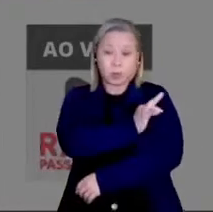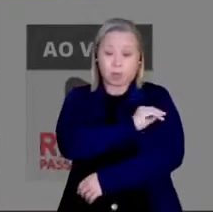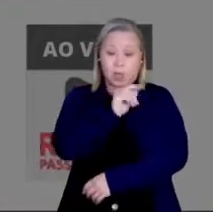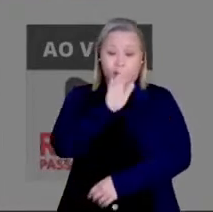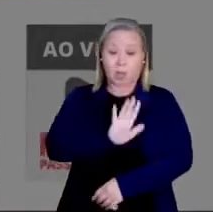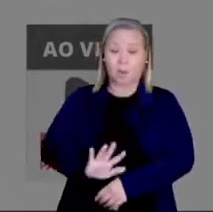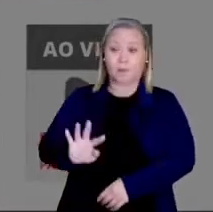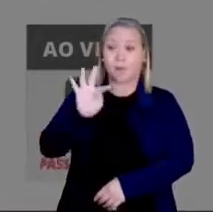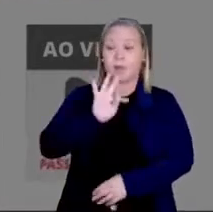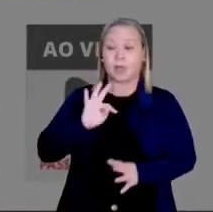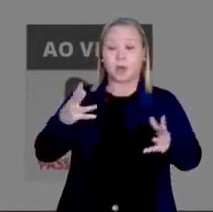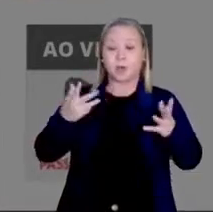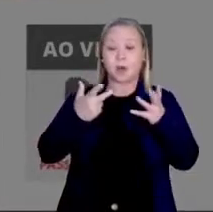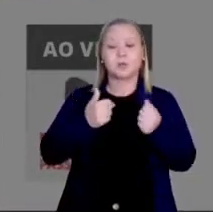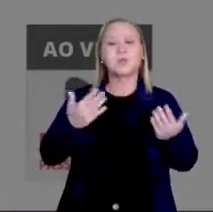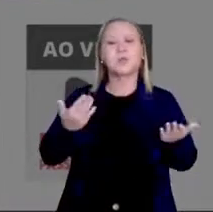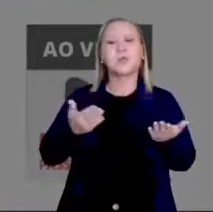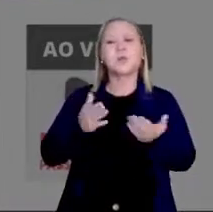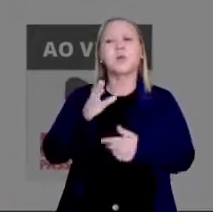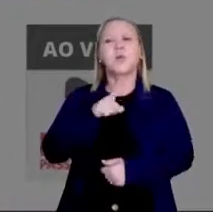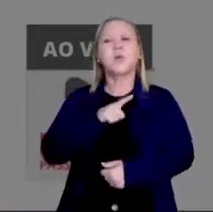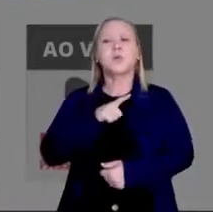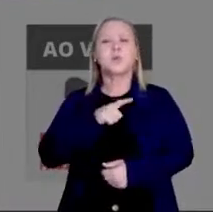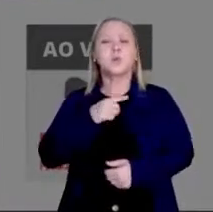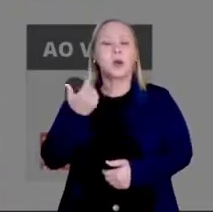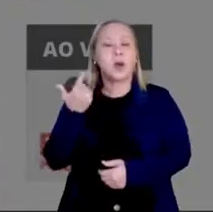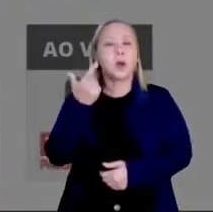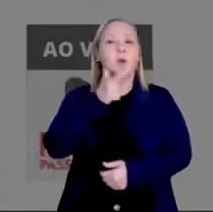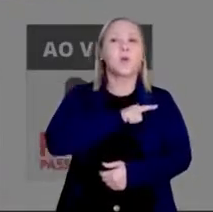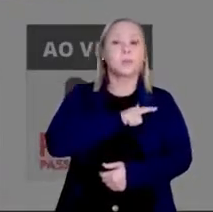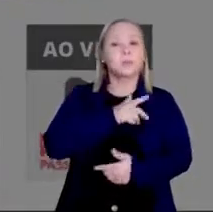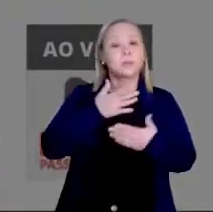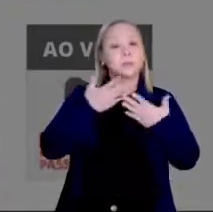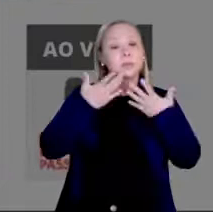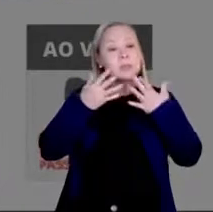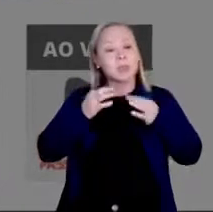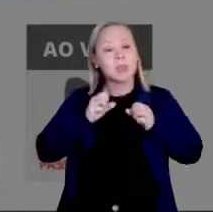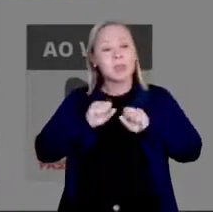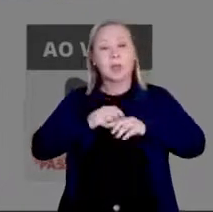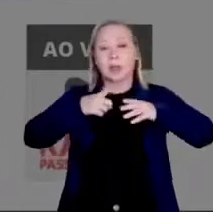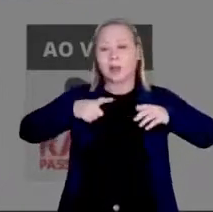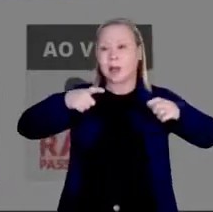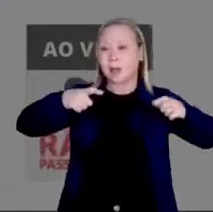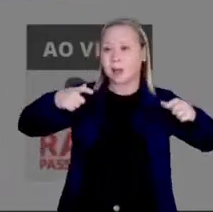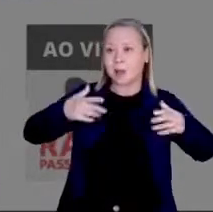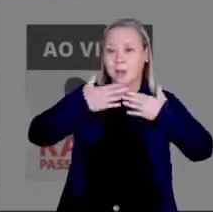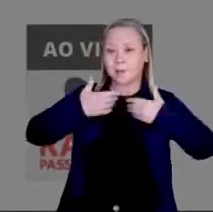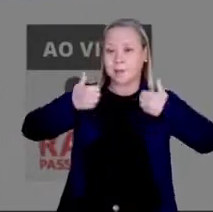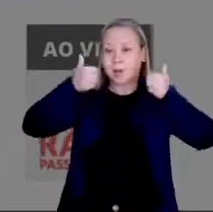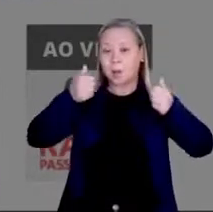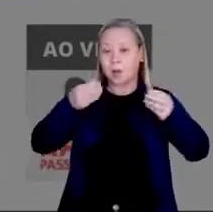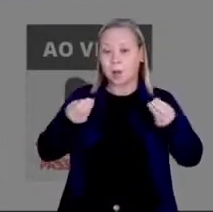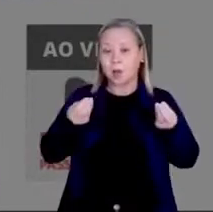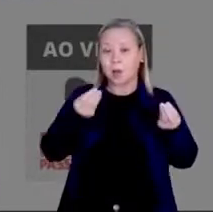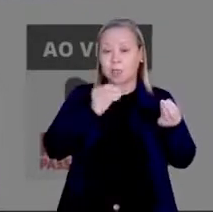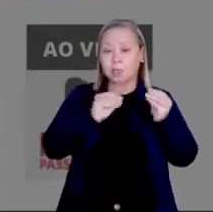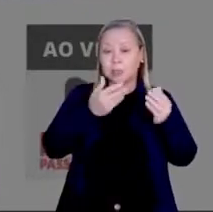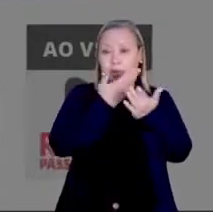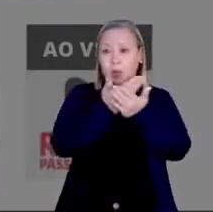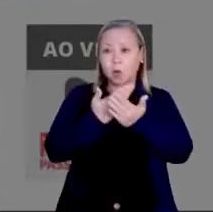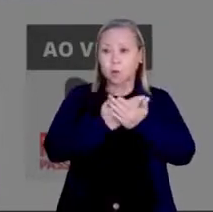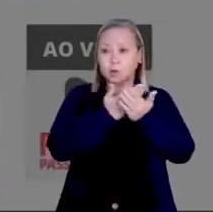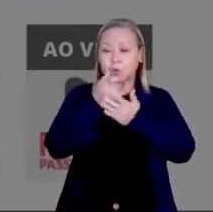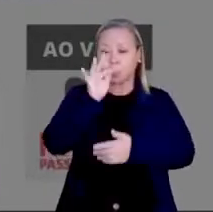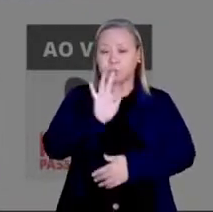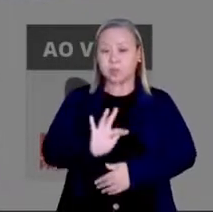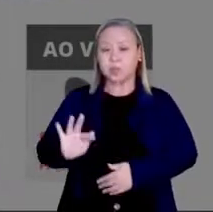educação e esse desmonte, como o senhor disse, o senhor usou muito bem essa palavra, no ensino federal, seja no ensino técnico, seja